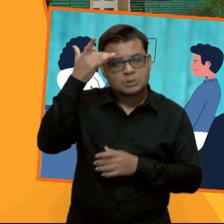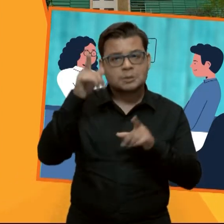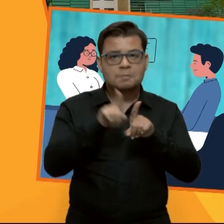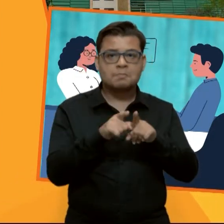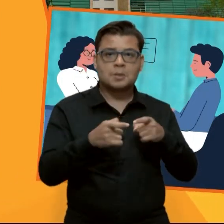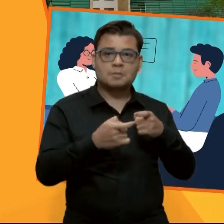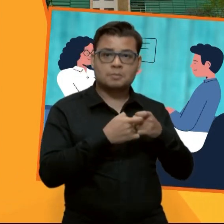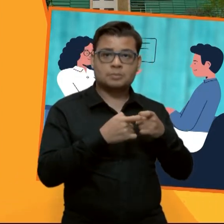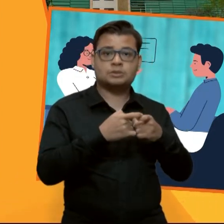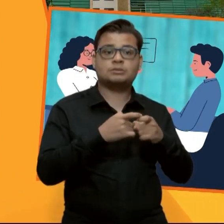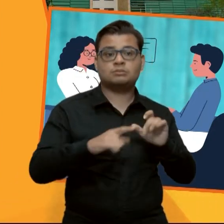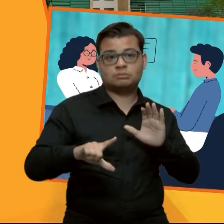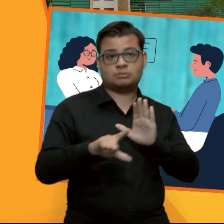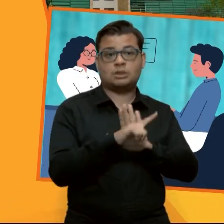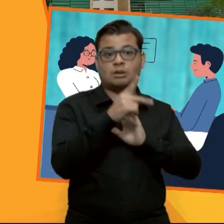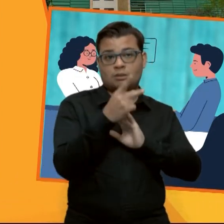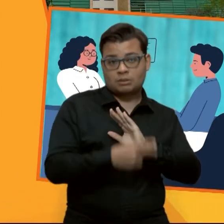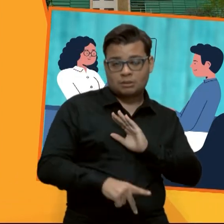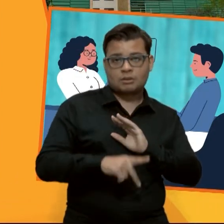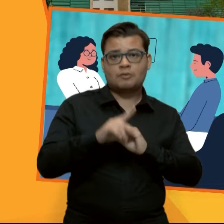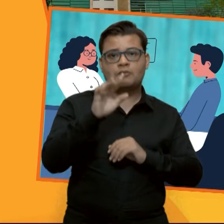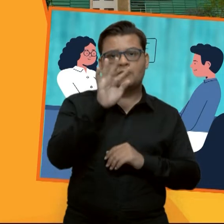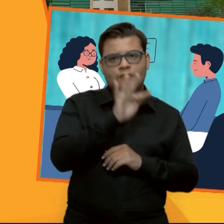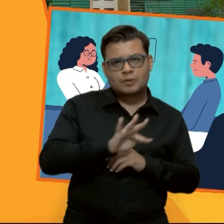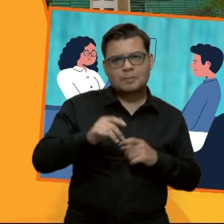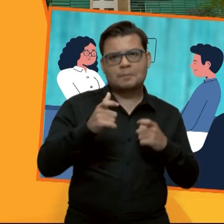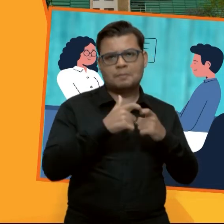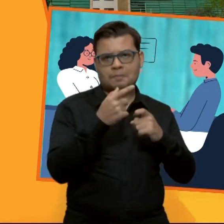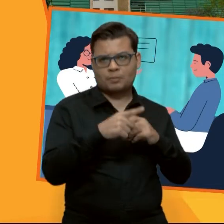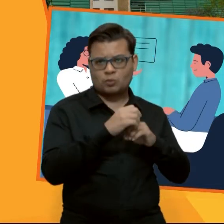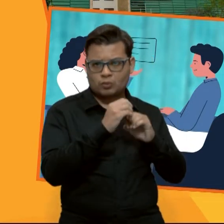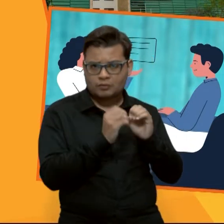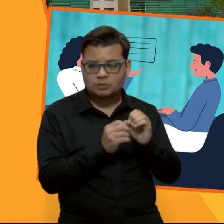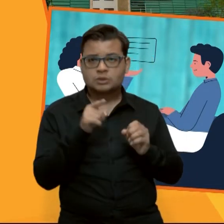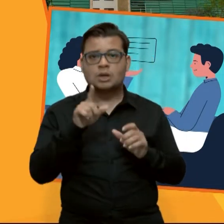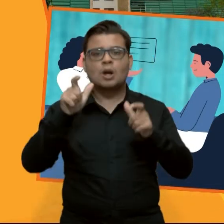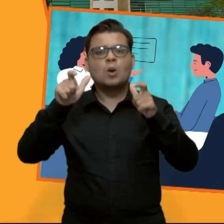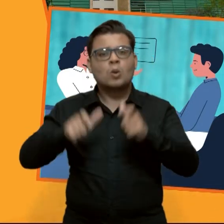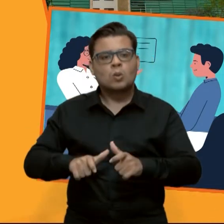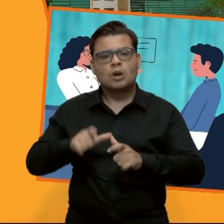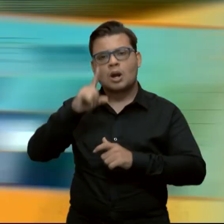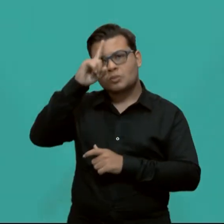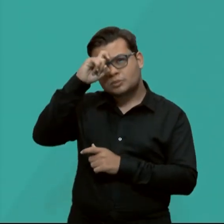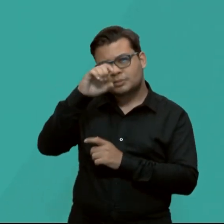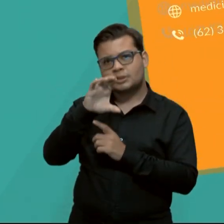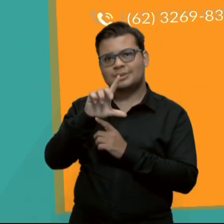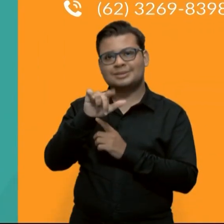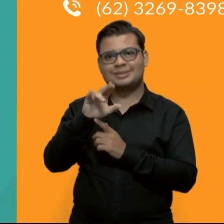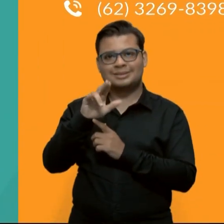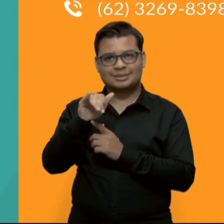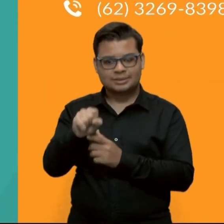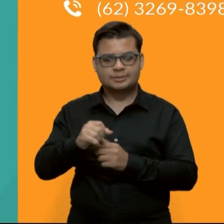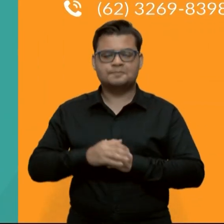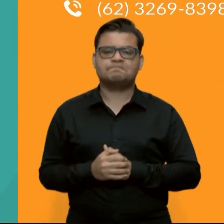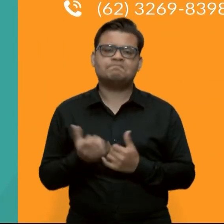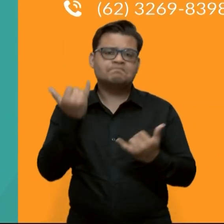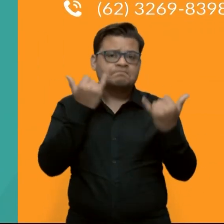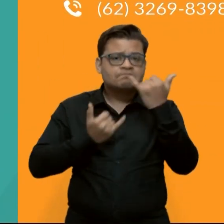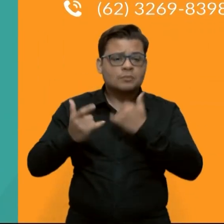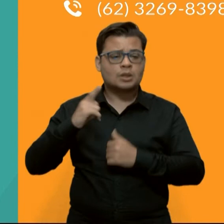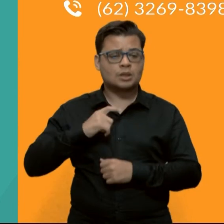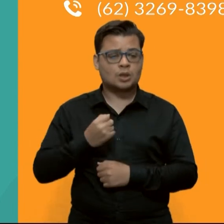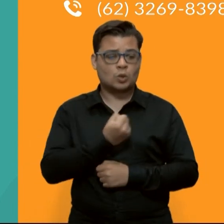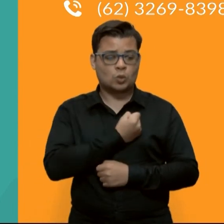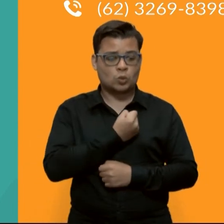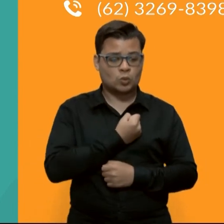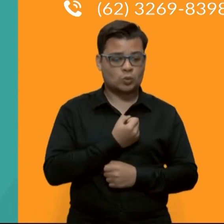Legal da Faculdade de Medicina da UFG e funciona no Hospital das Clínicas. Informações pelo telefone